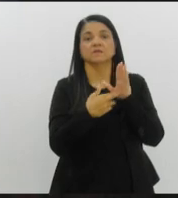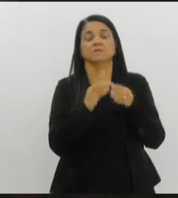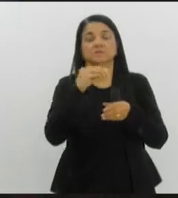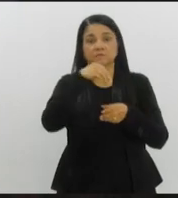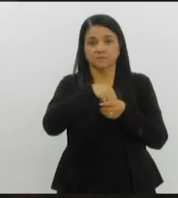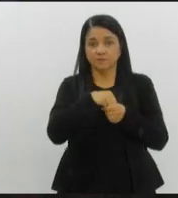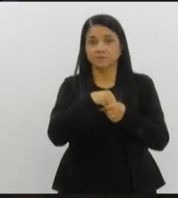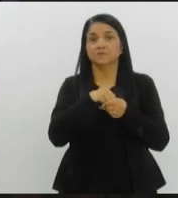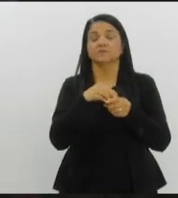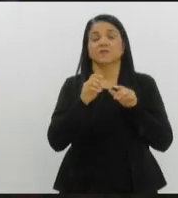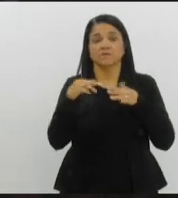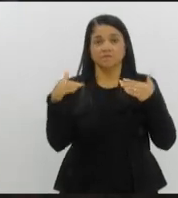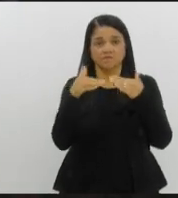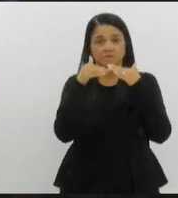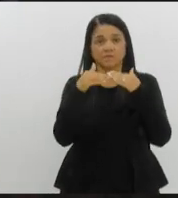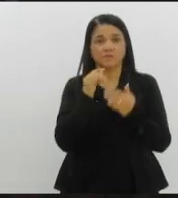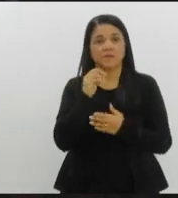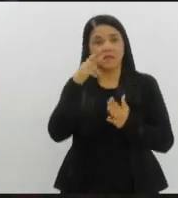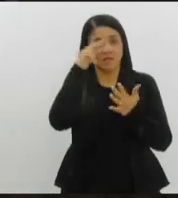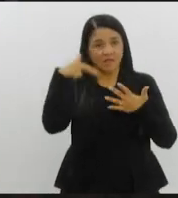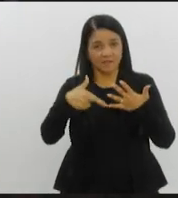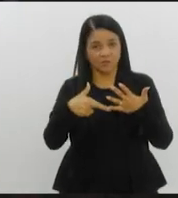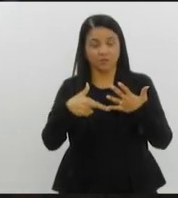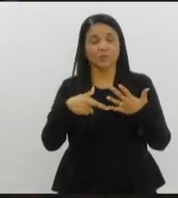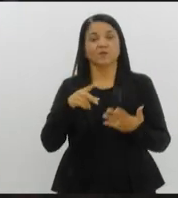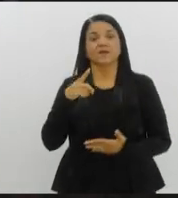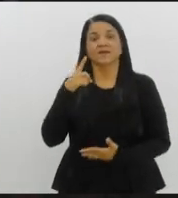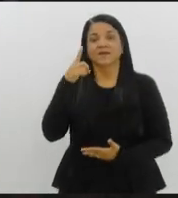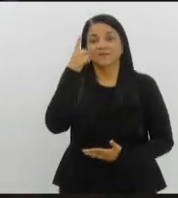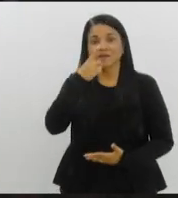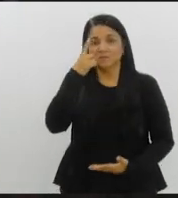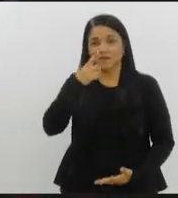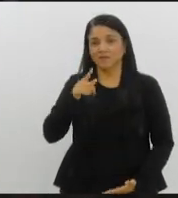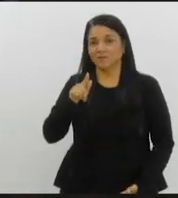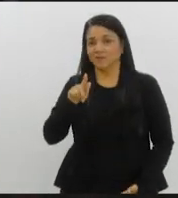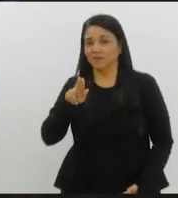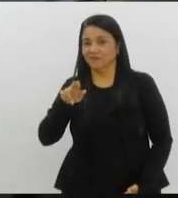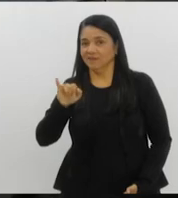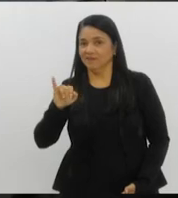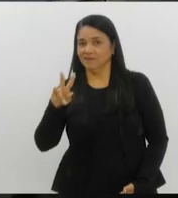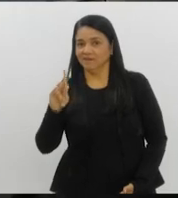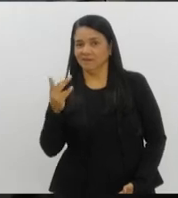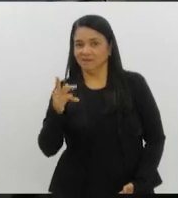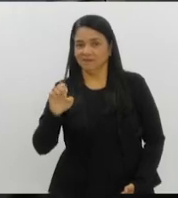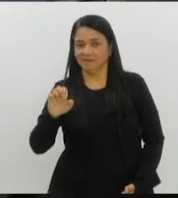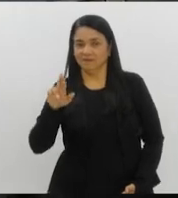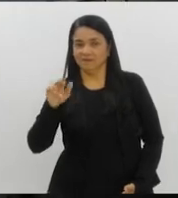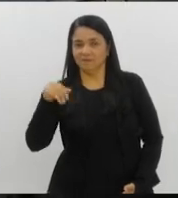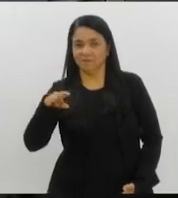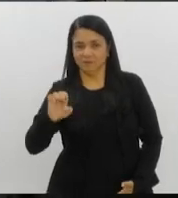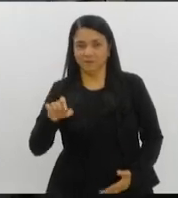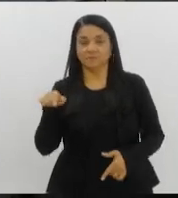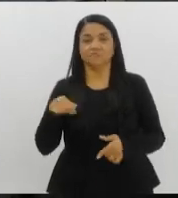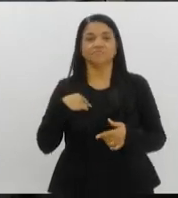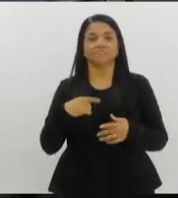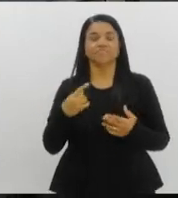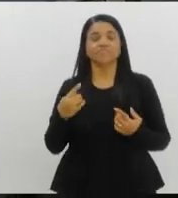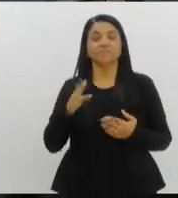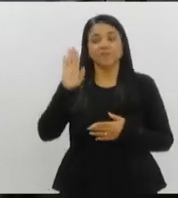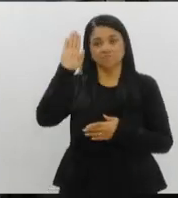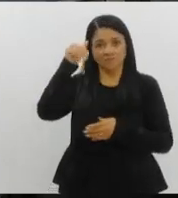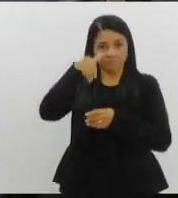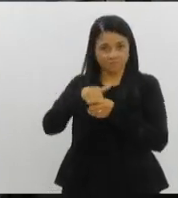Externas favorável. Relator, deputado Guilherme De Laroli. Presidente. Em discussão. Voto contrário. Deputado Carlos